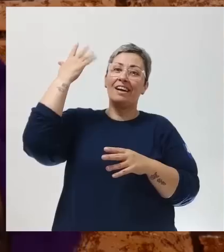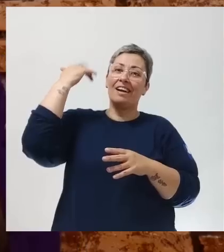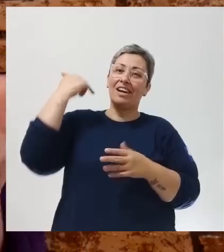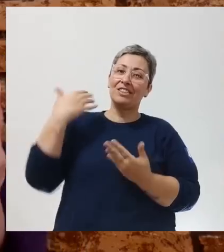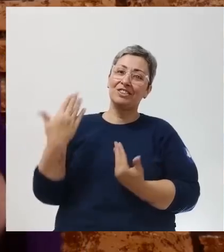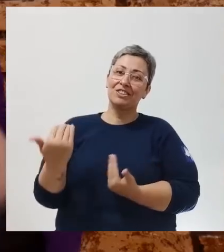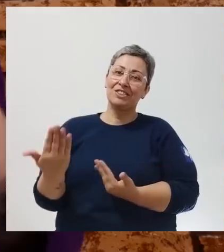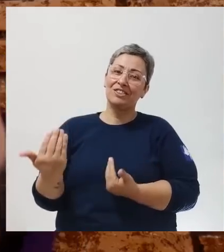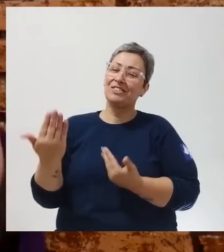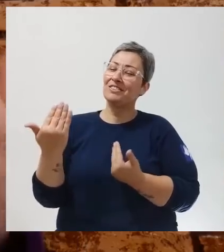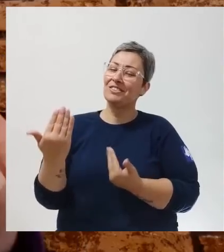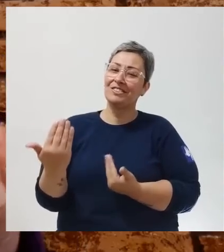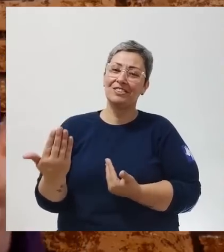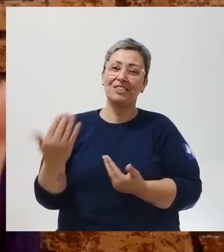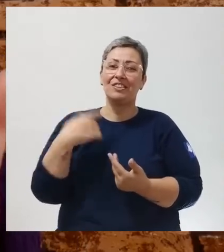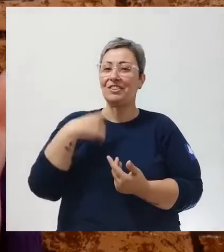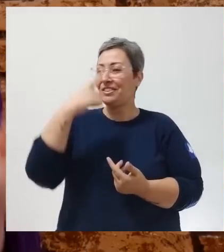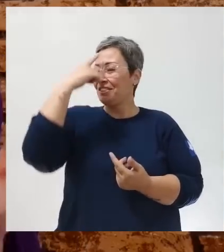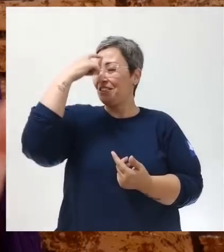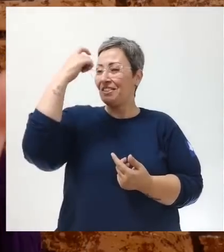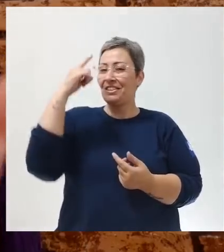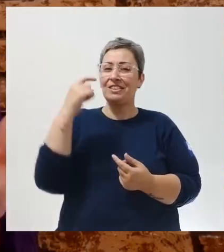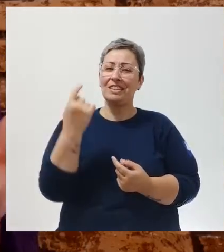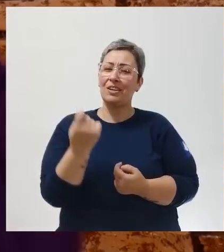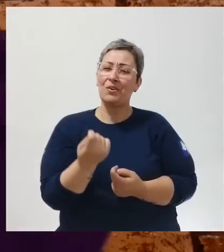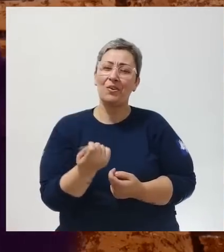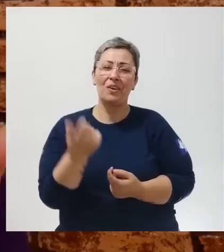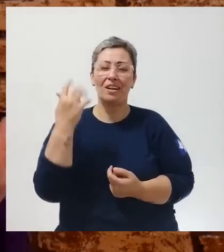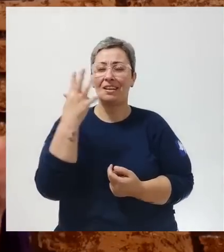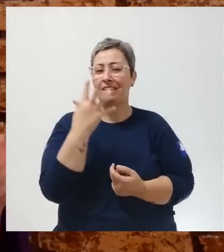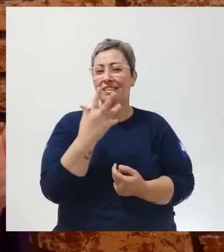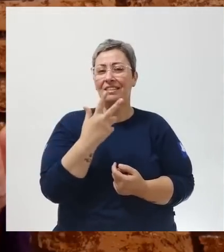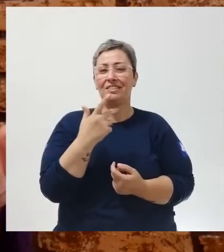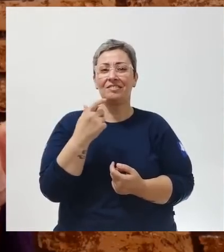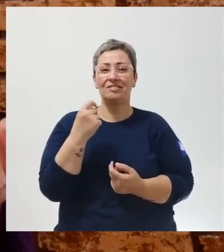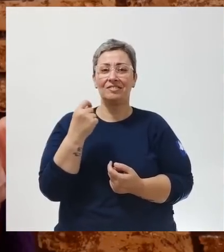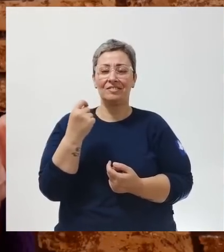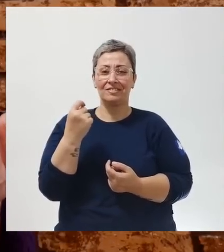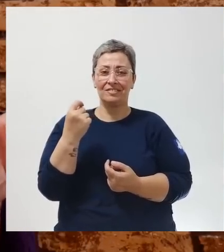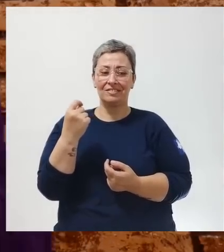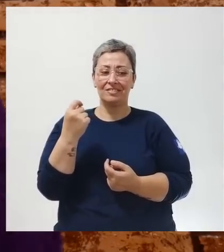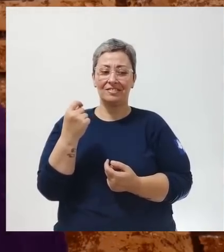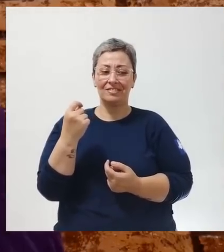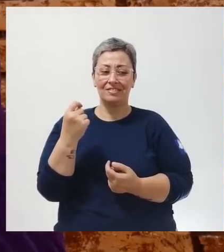dia jovem, tão jovem, uma ideia menina e linda.